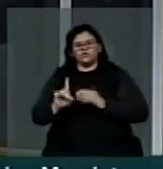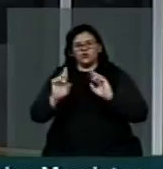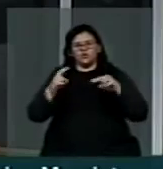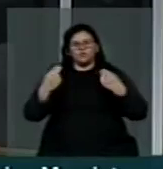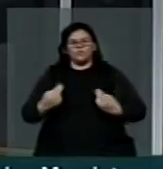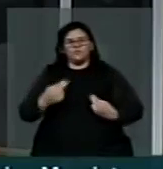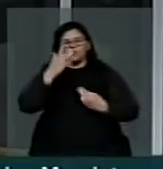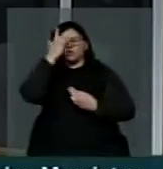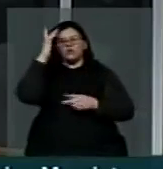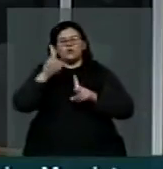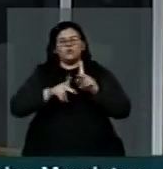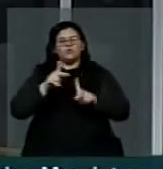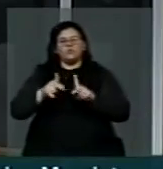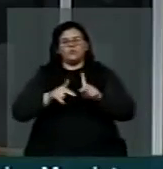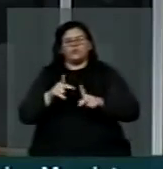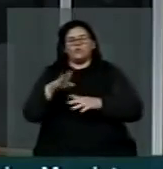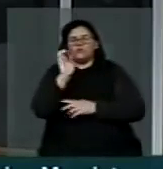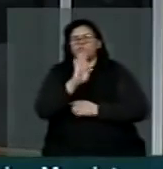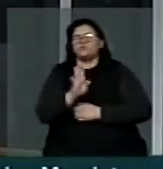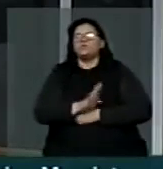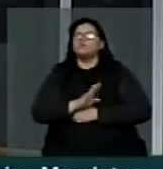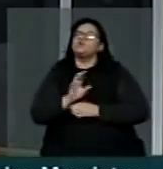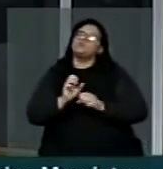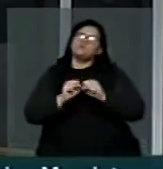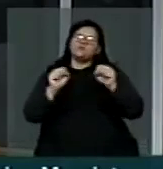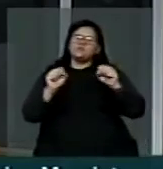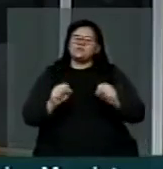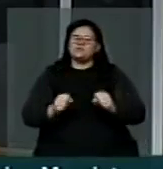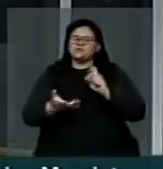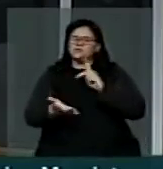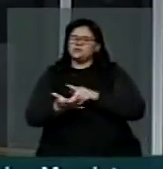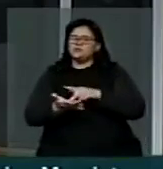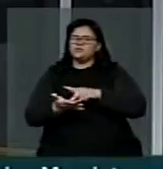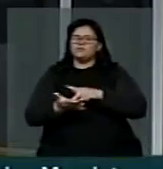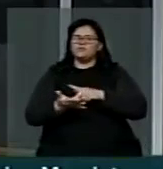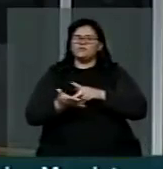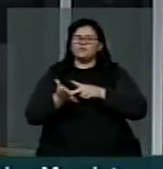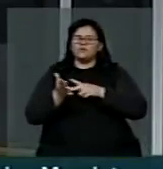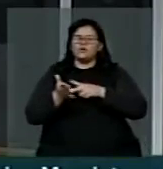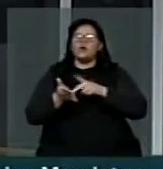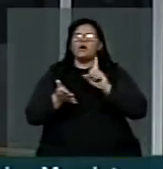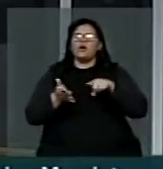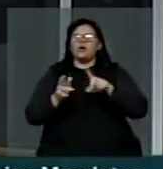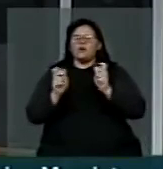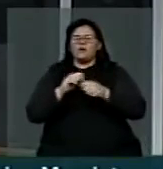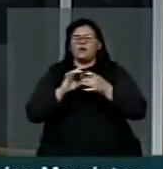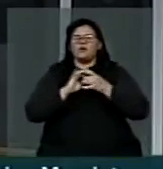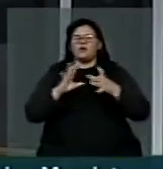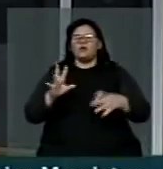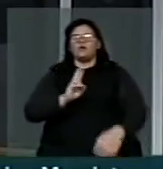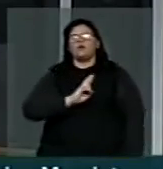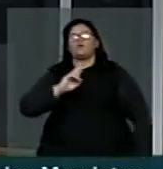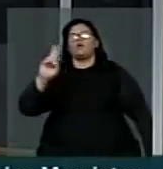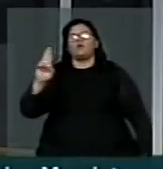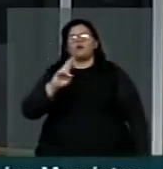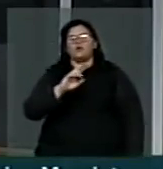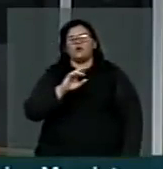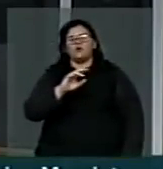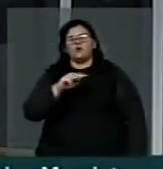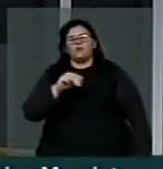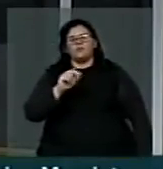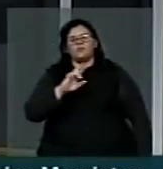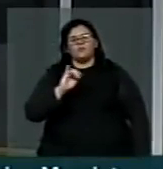povo brasileiro sistematicamente passarem pela pauta da liberdade religiosa. A luta de José Maria